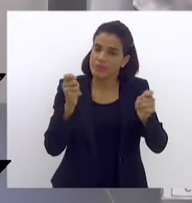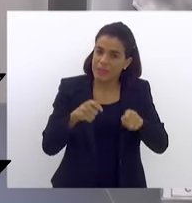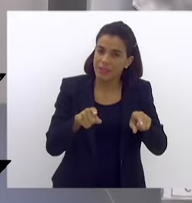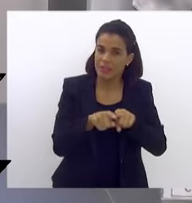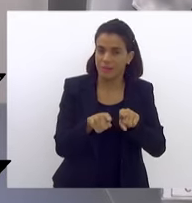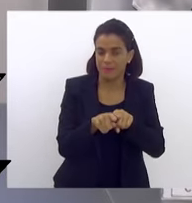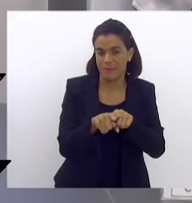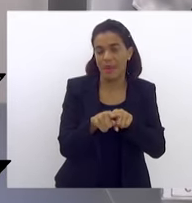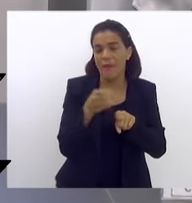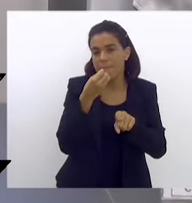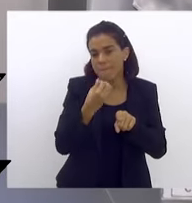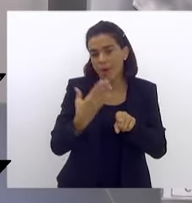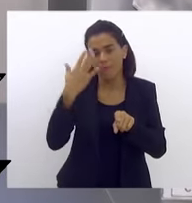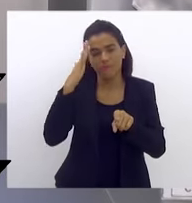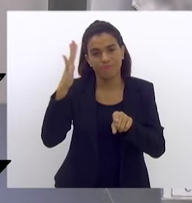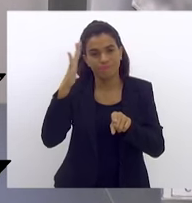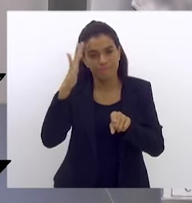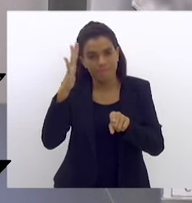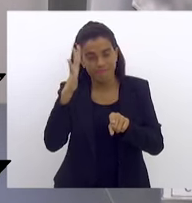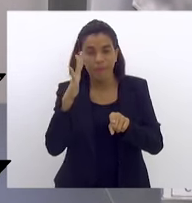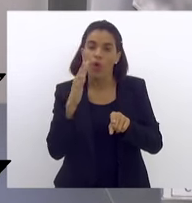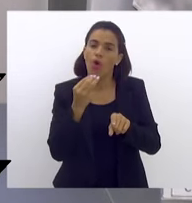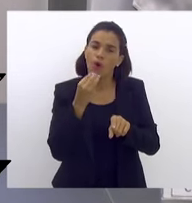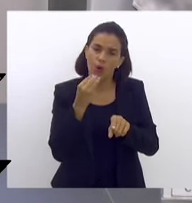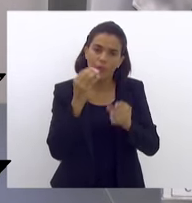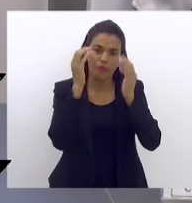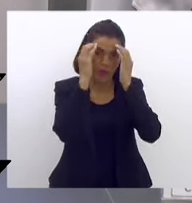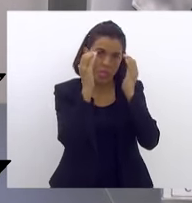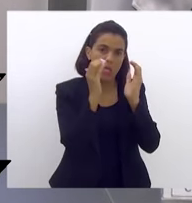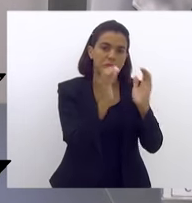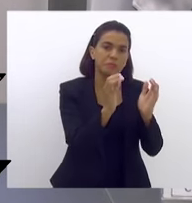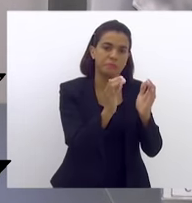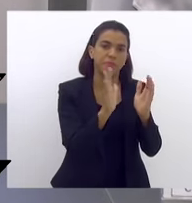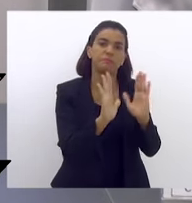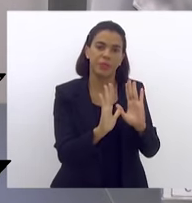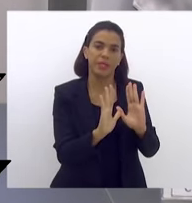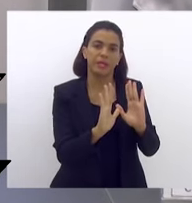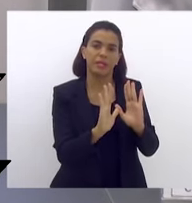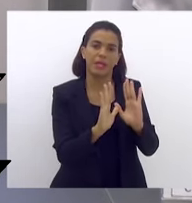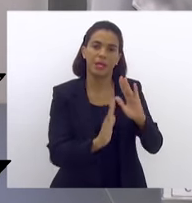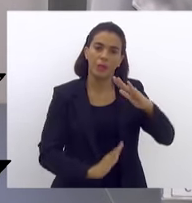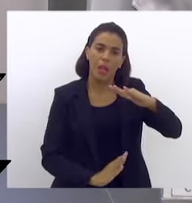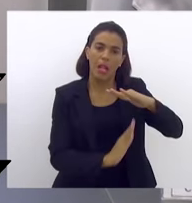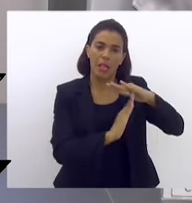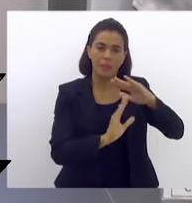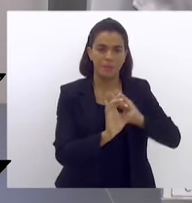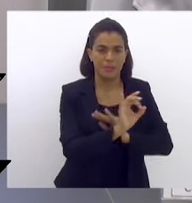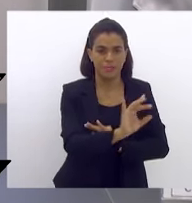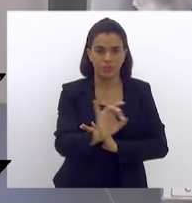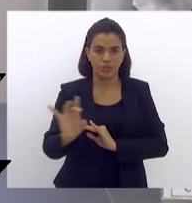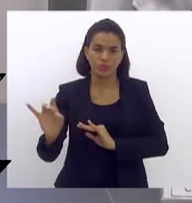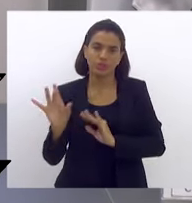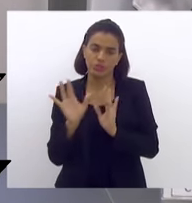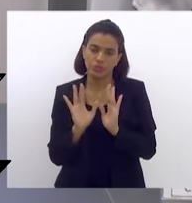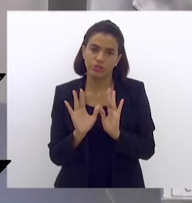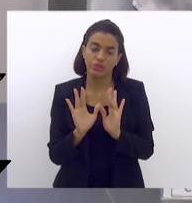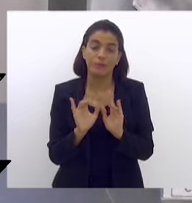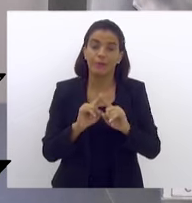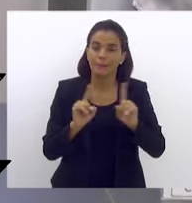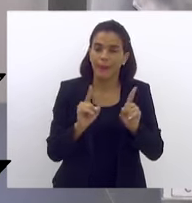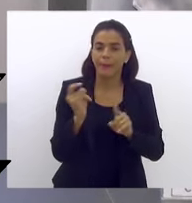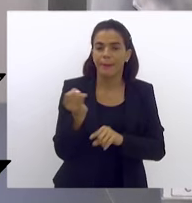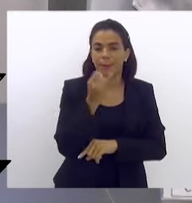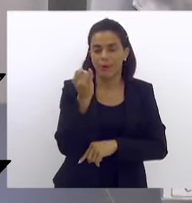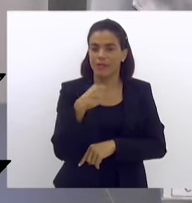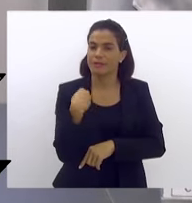saudável também claro respeitando dos limites da invasão da propriedade privada da iniciativa privada mas é importante a gente